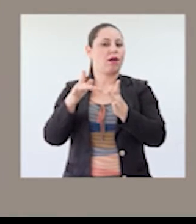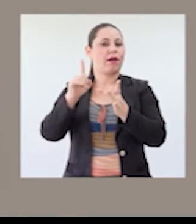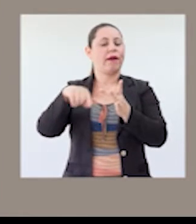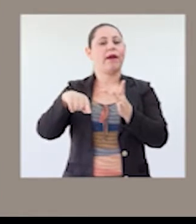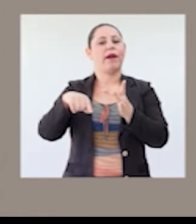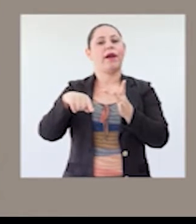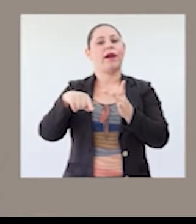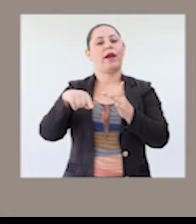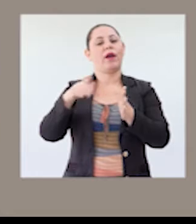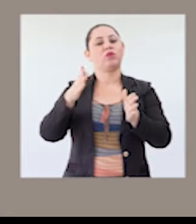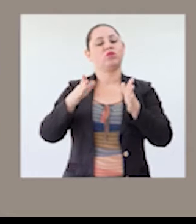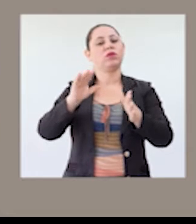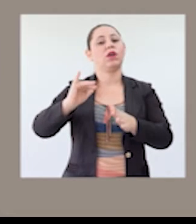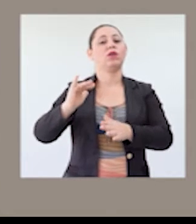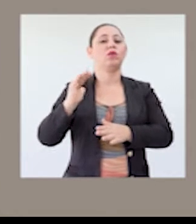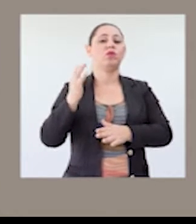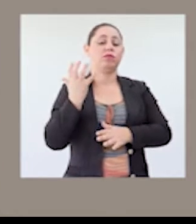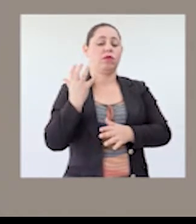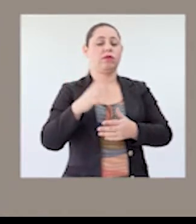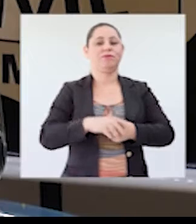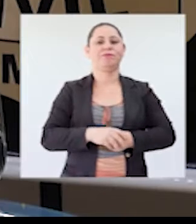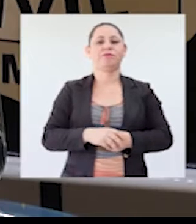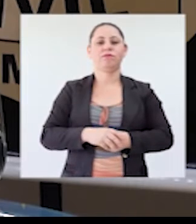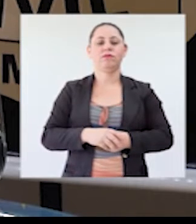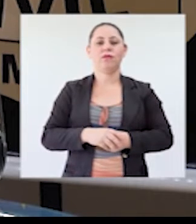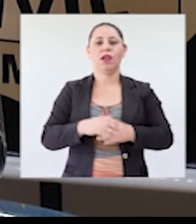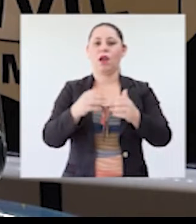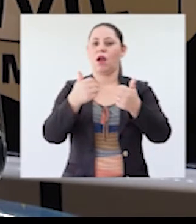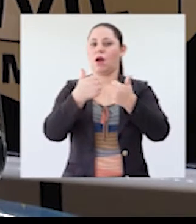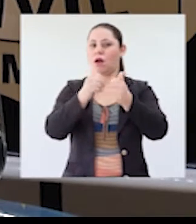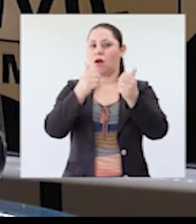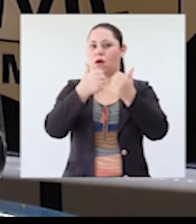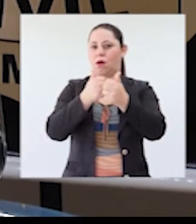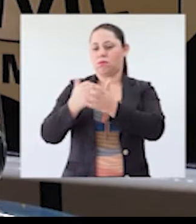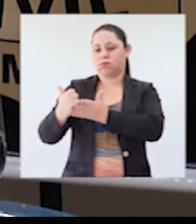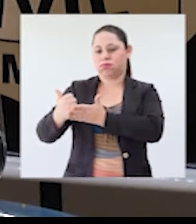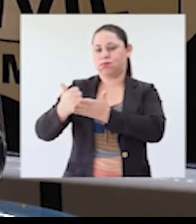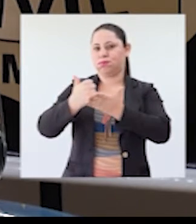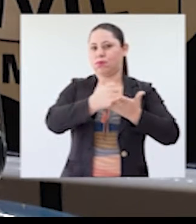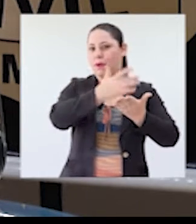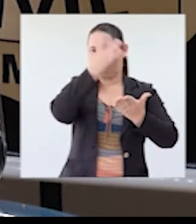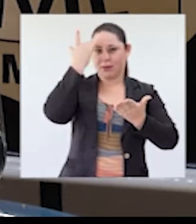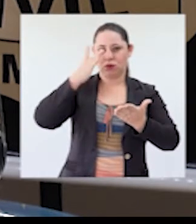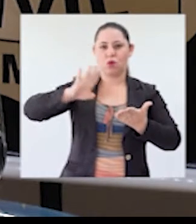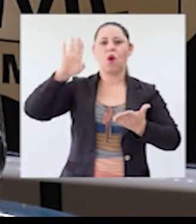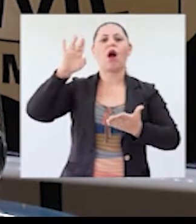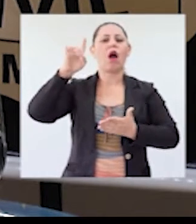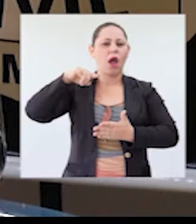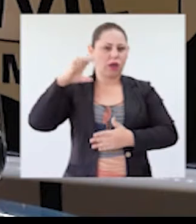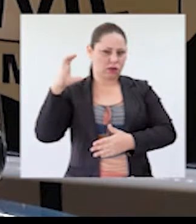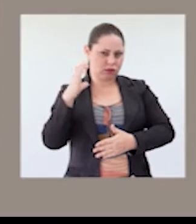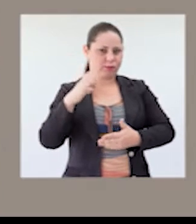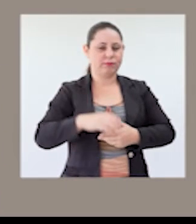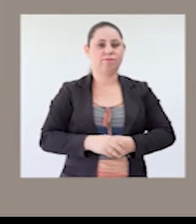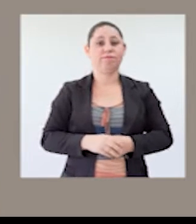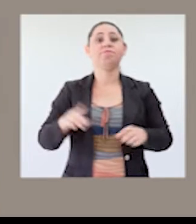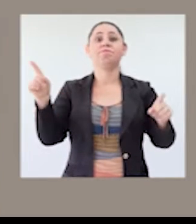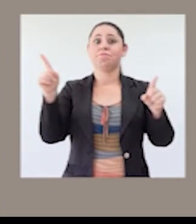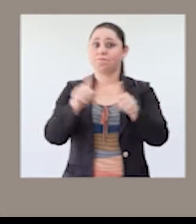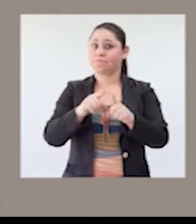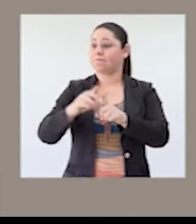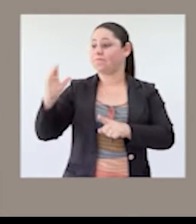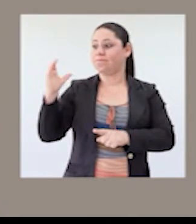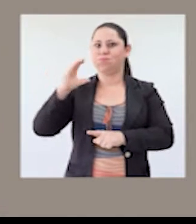Então, são situações em gerais dessa ordem. E o transporte de eleitores é considerado crime eleitoral? É